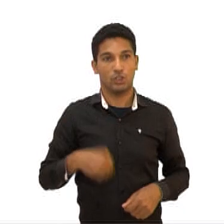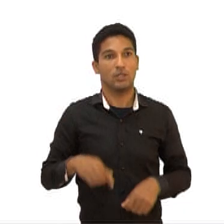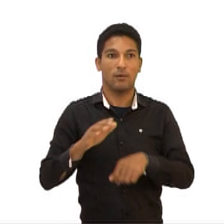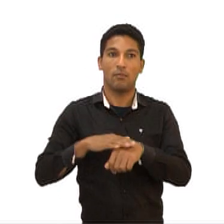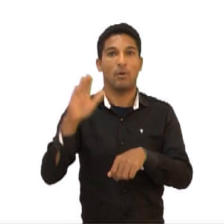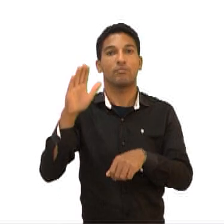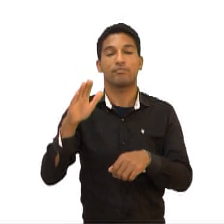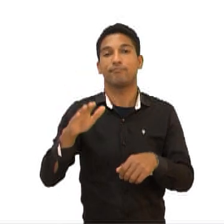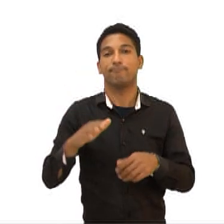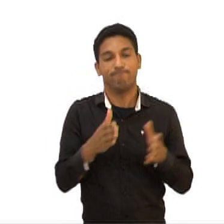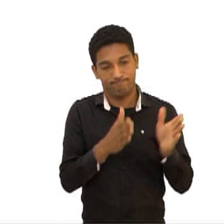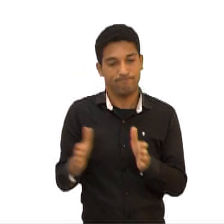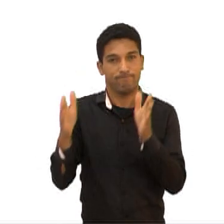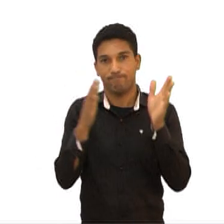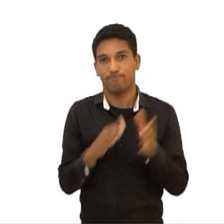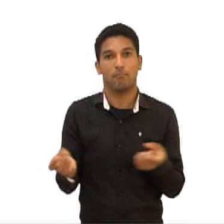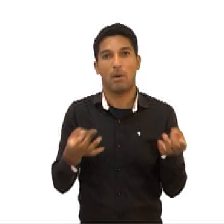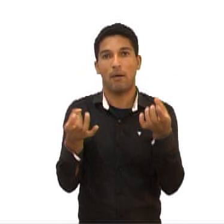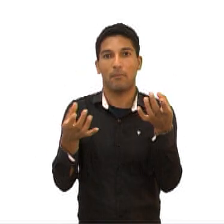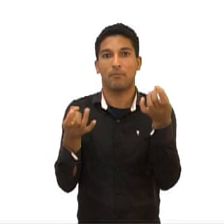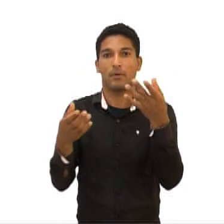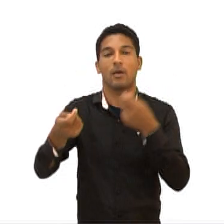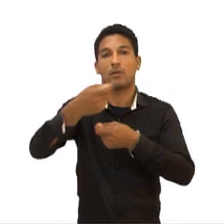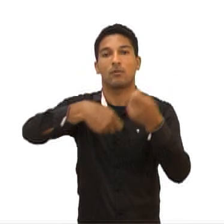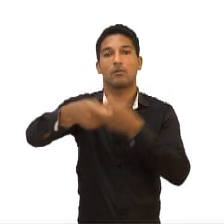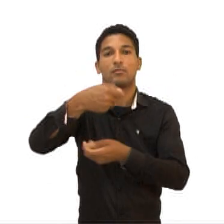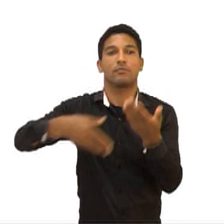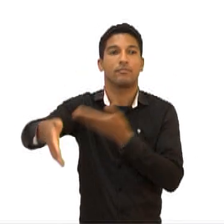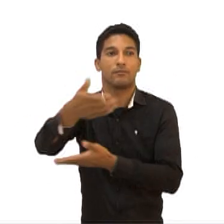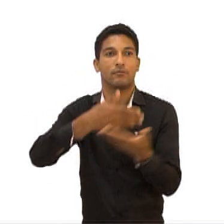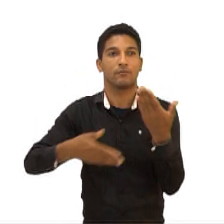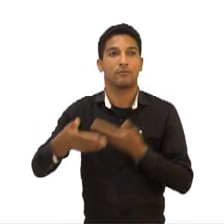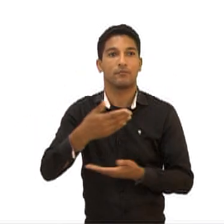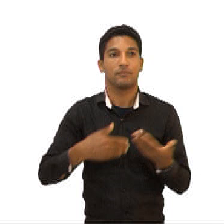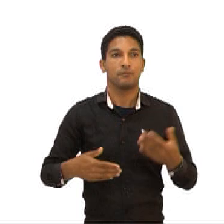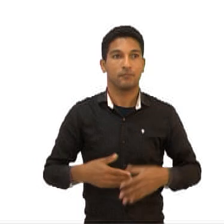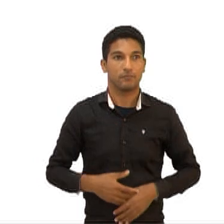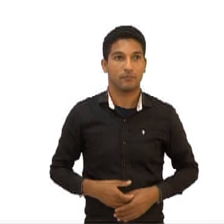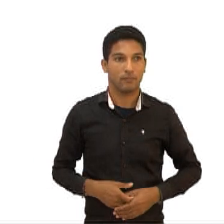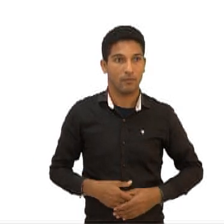notícia fresquinha do ano passado, né, uma notícia